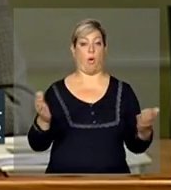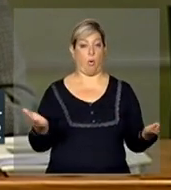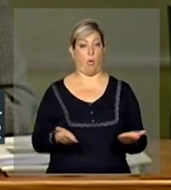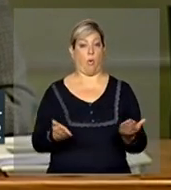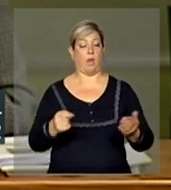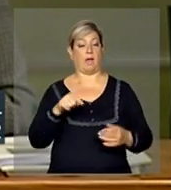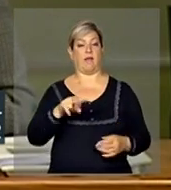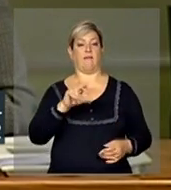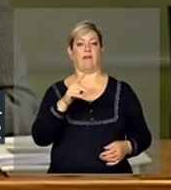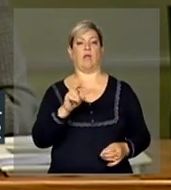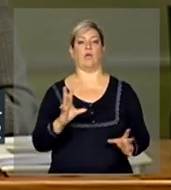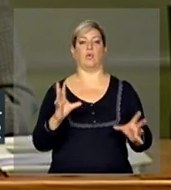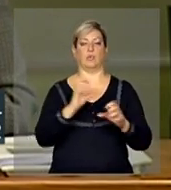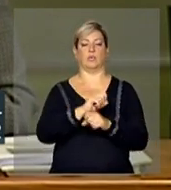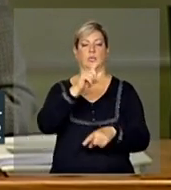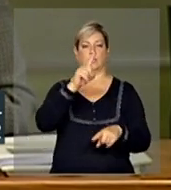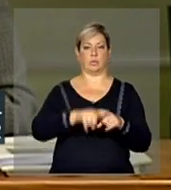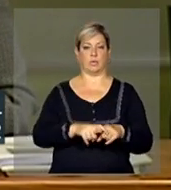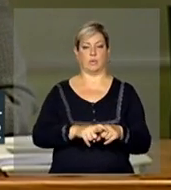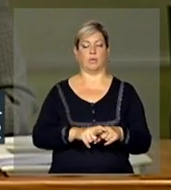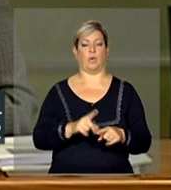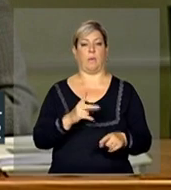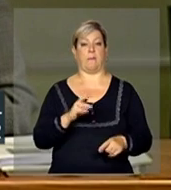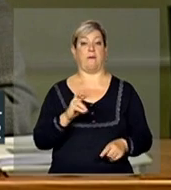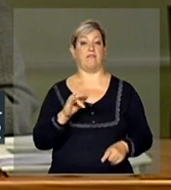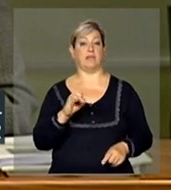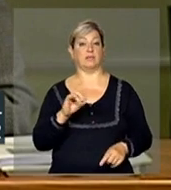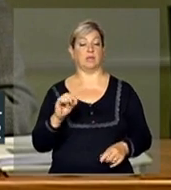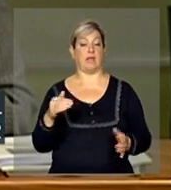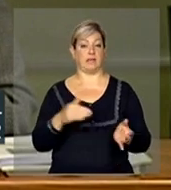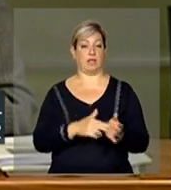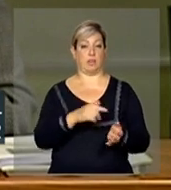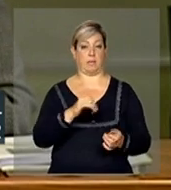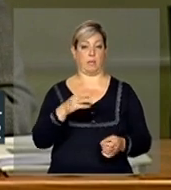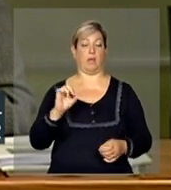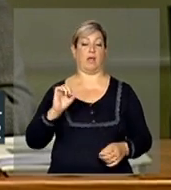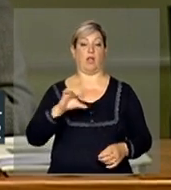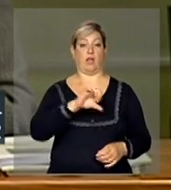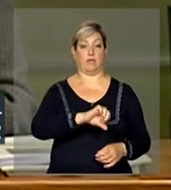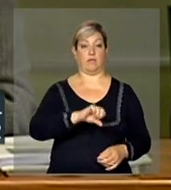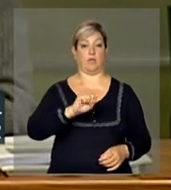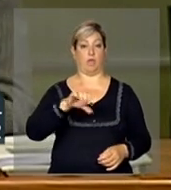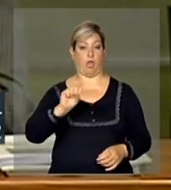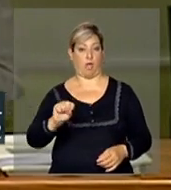esse valor total previsto executar até 2014 é de 989